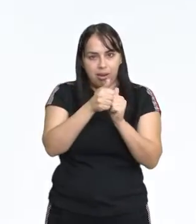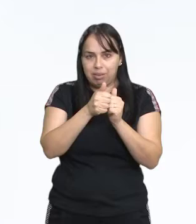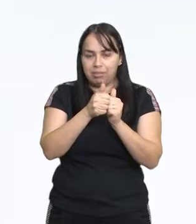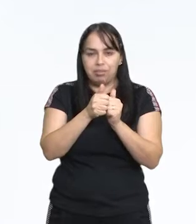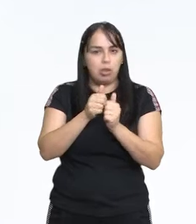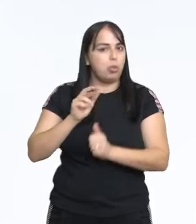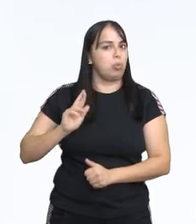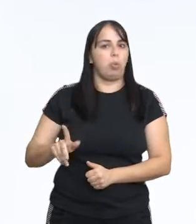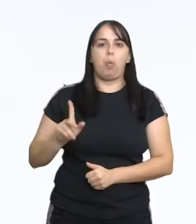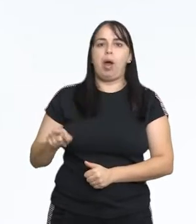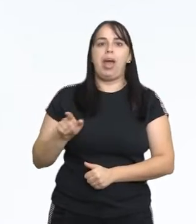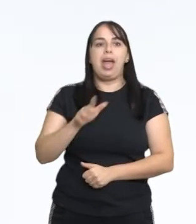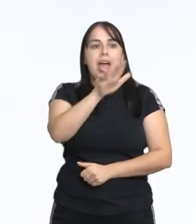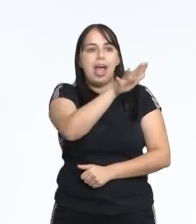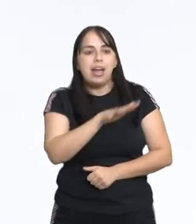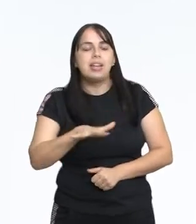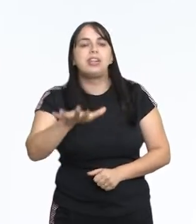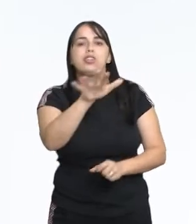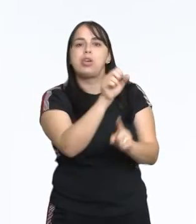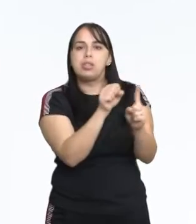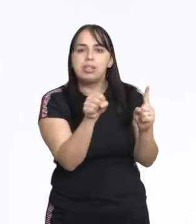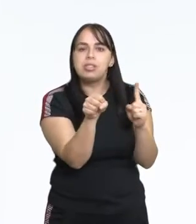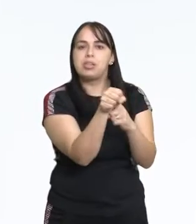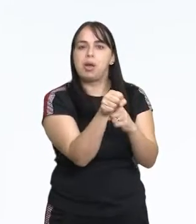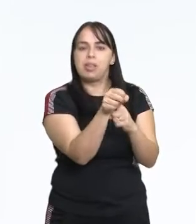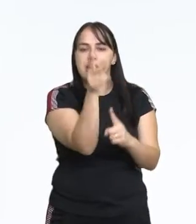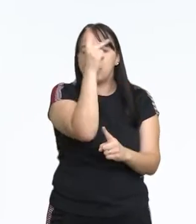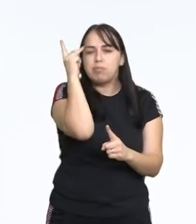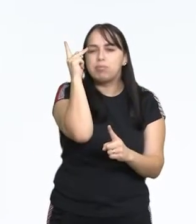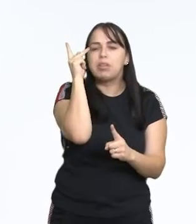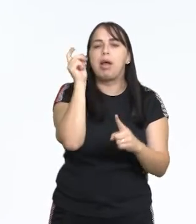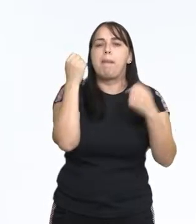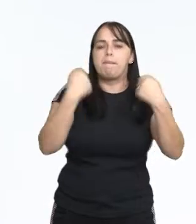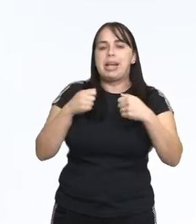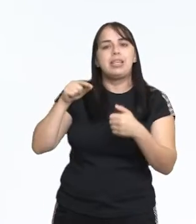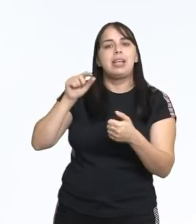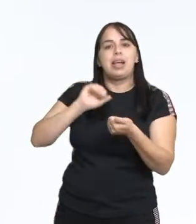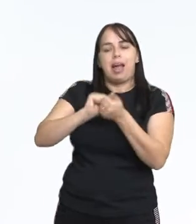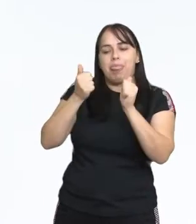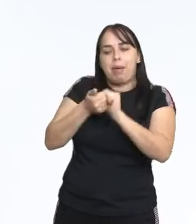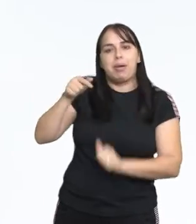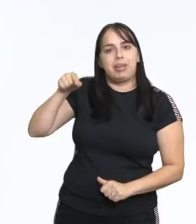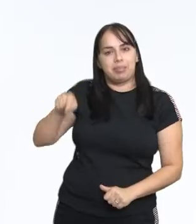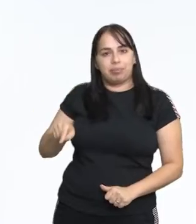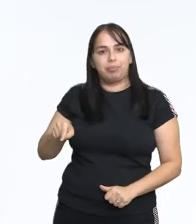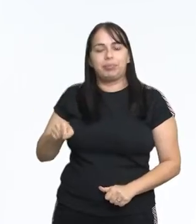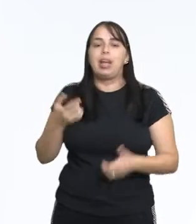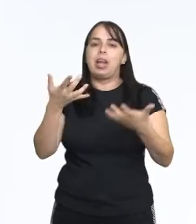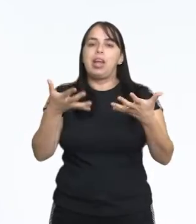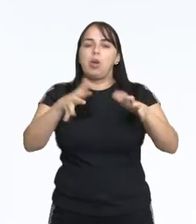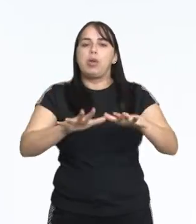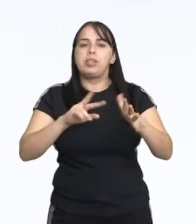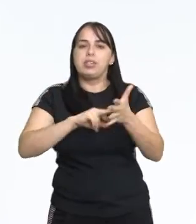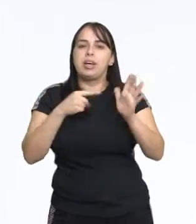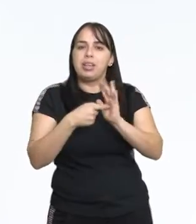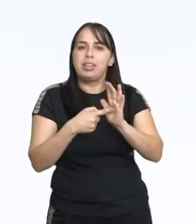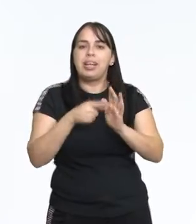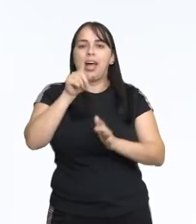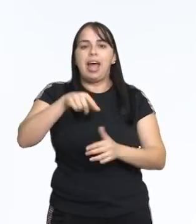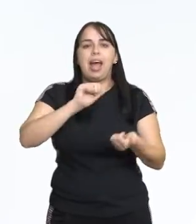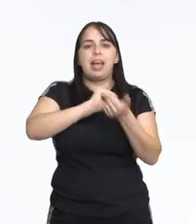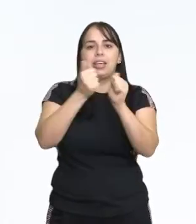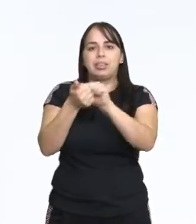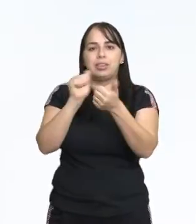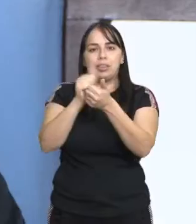de vida geral, mas as pessoas, em geral, têm que se adaptar a esse menino. Inclusão é isso, é uma adaptação dos